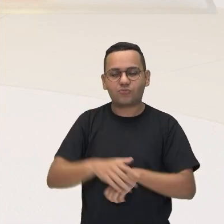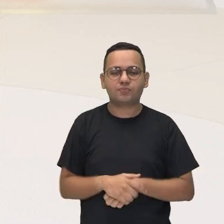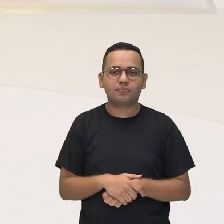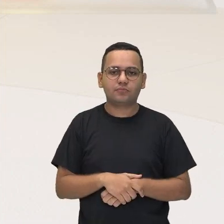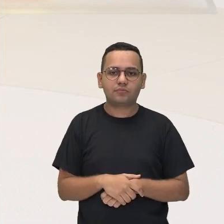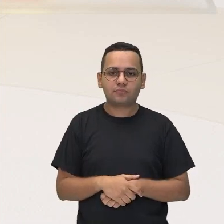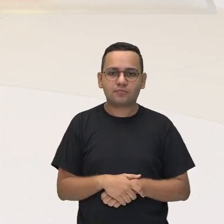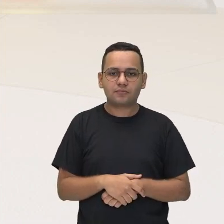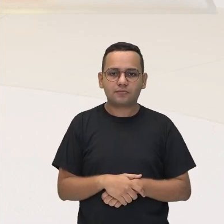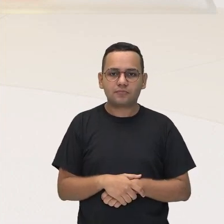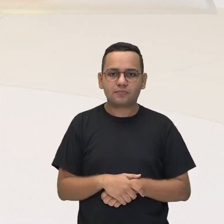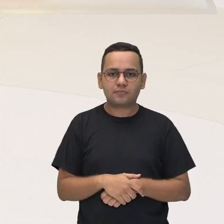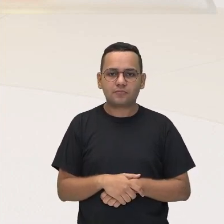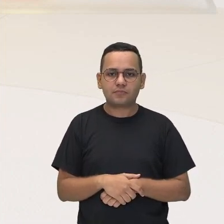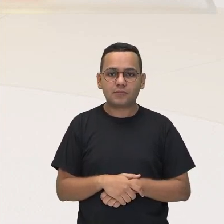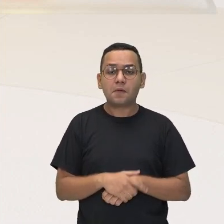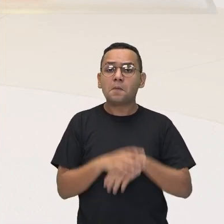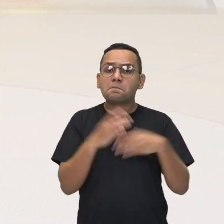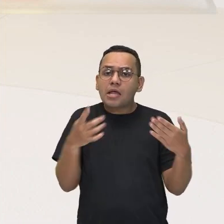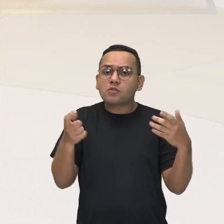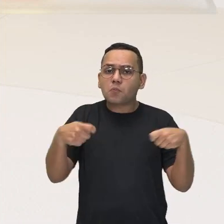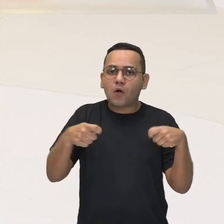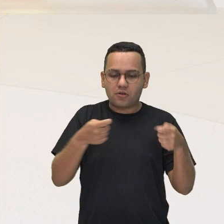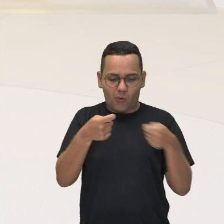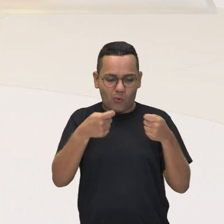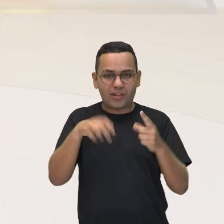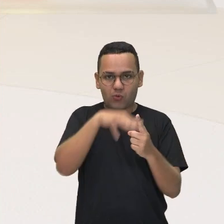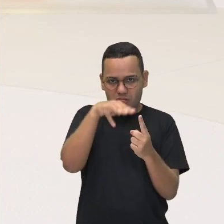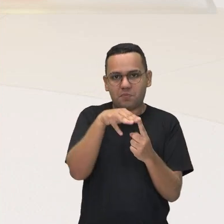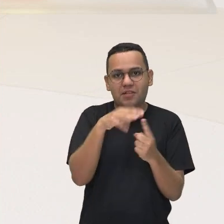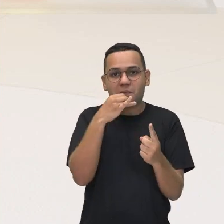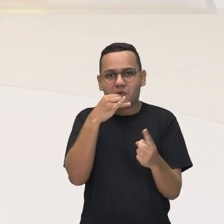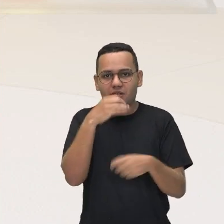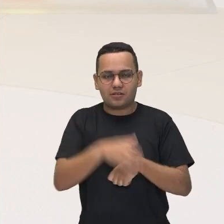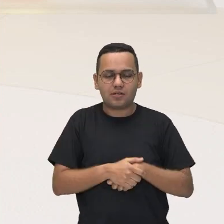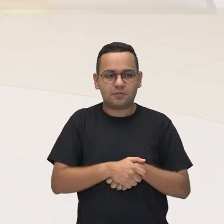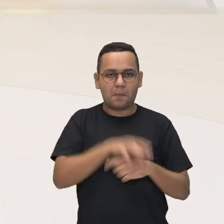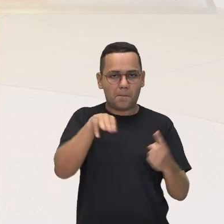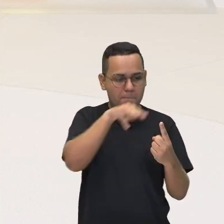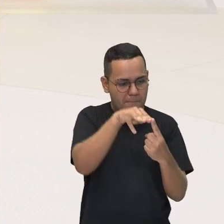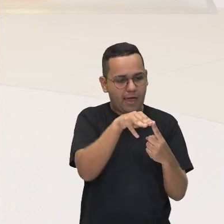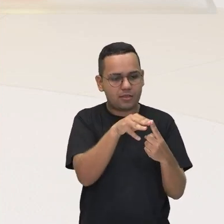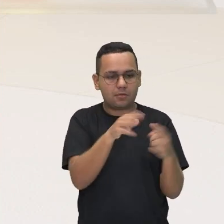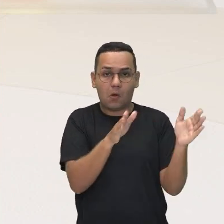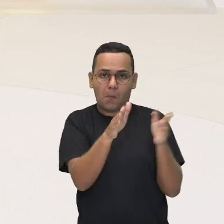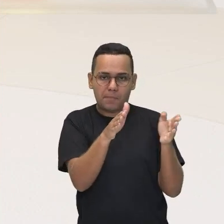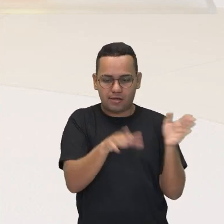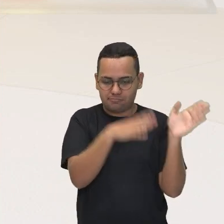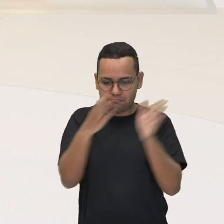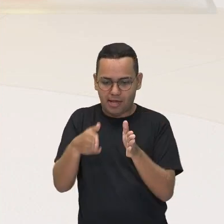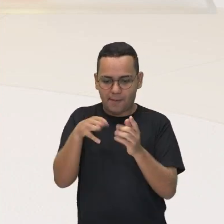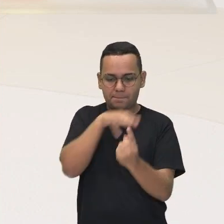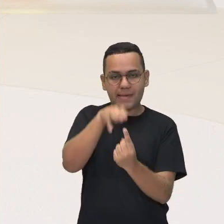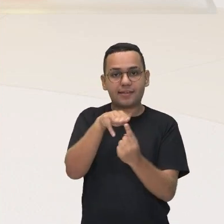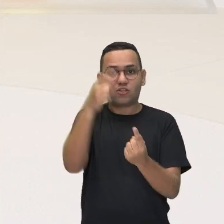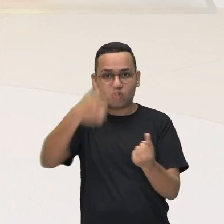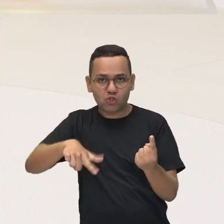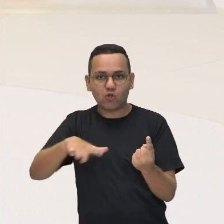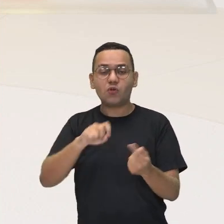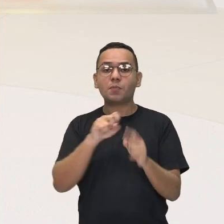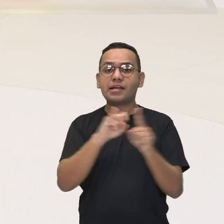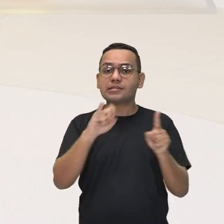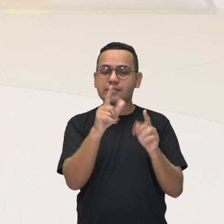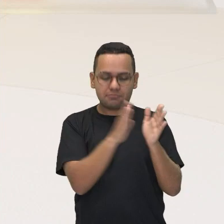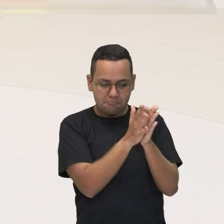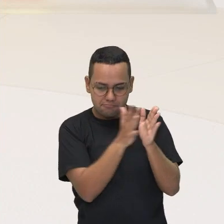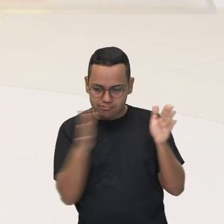metas para a gente atingir, porque de repente a gente só coloca uma coisa muito distante, aí você se desmotiva, você fala, meu Deus do céu, esse negócio não vai chegar nunca, eu